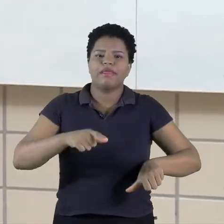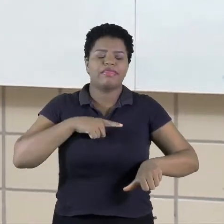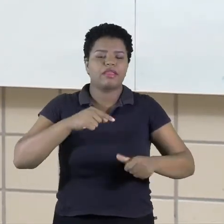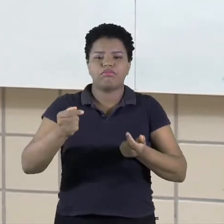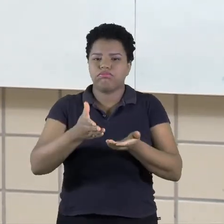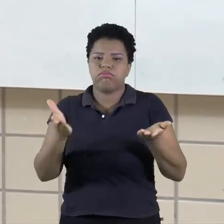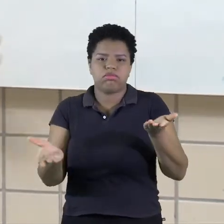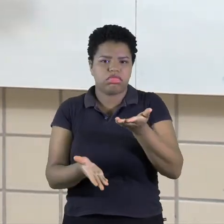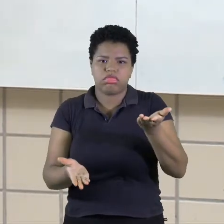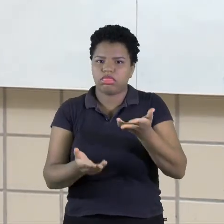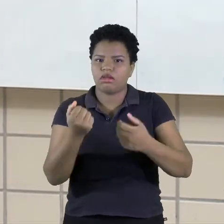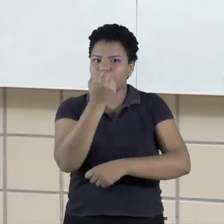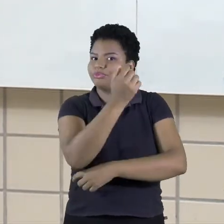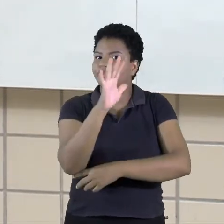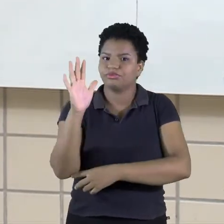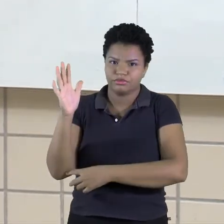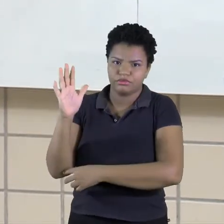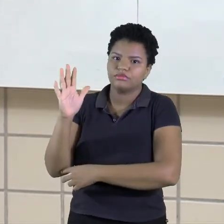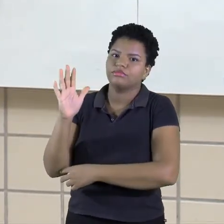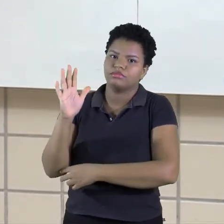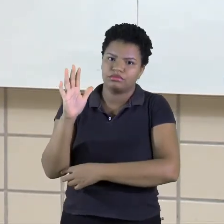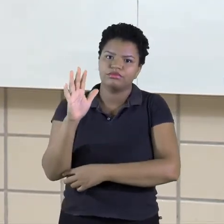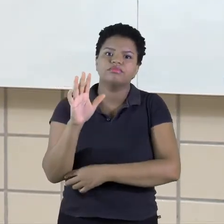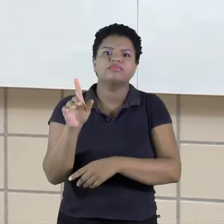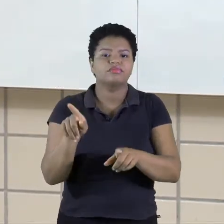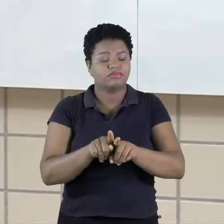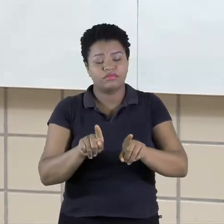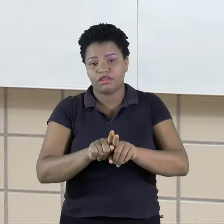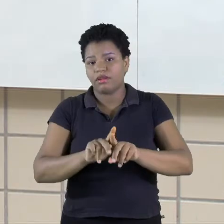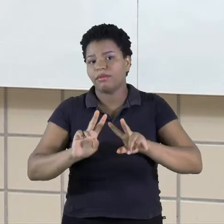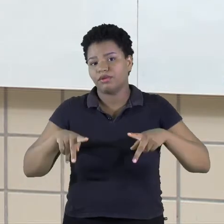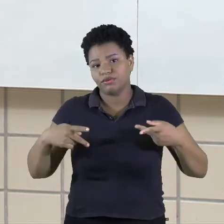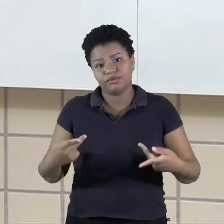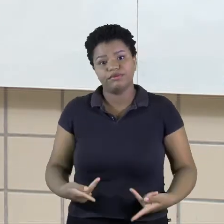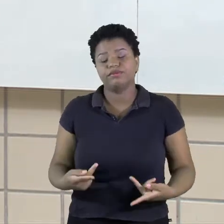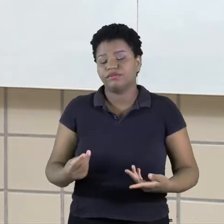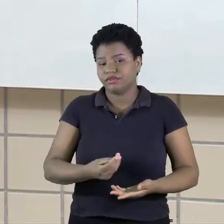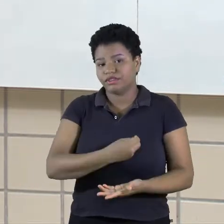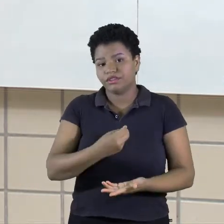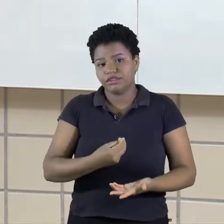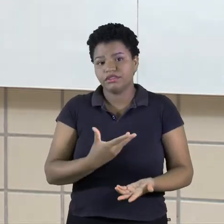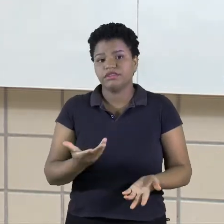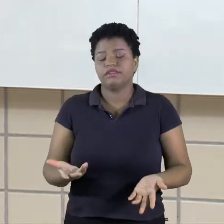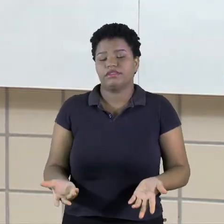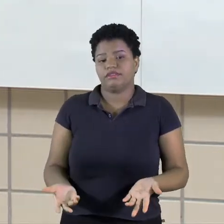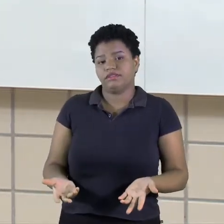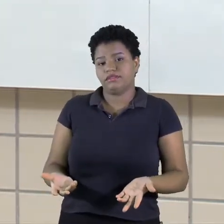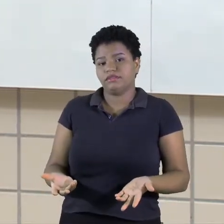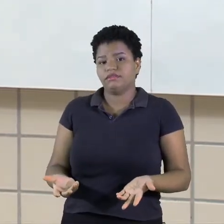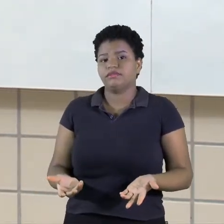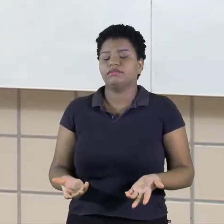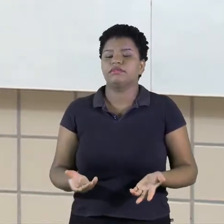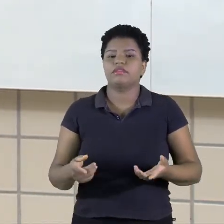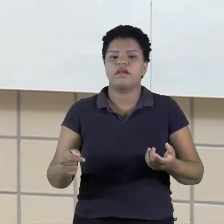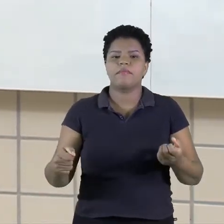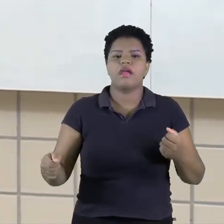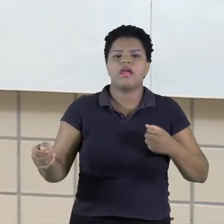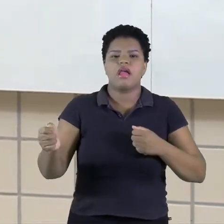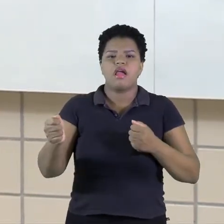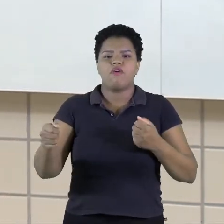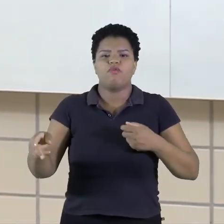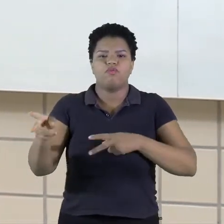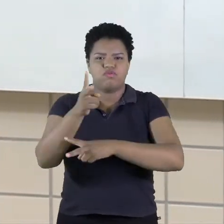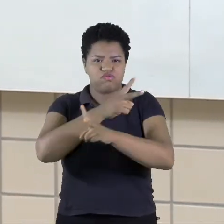meio ambiente, principalmente no mundo dos seres vivos. Causa o que mais? A poluição do ar, né? Quem tem